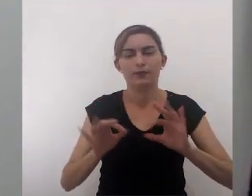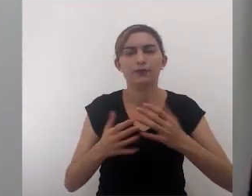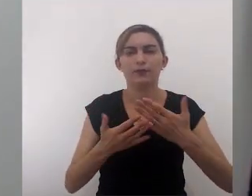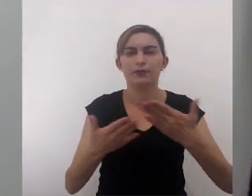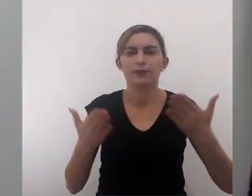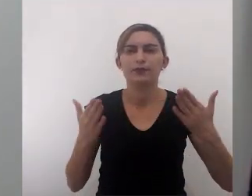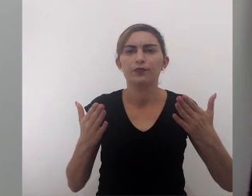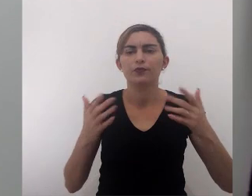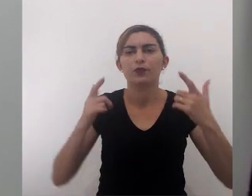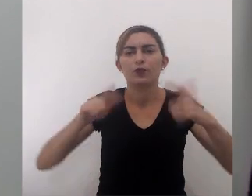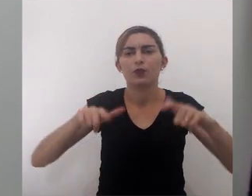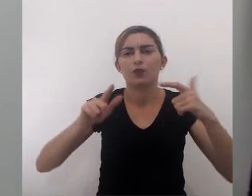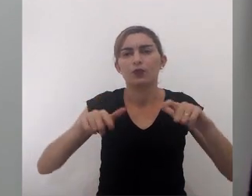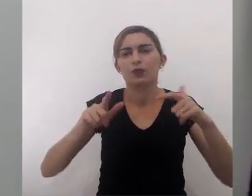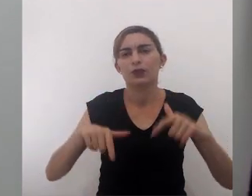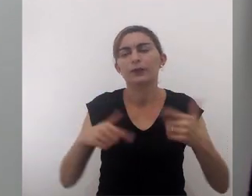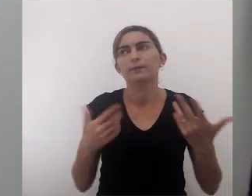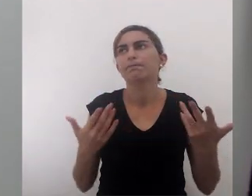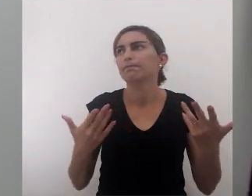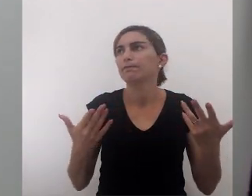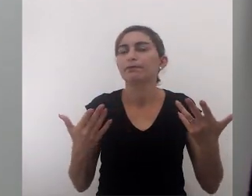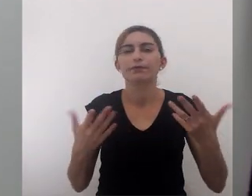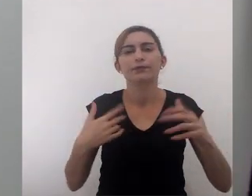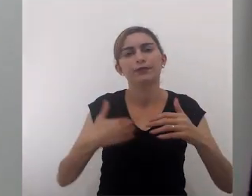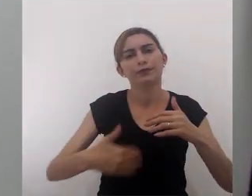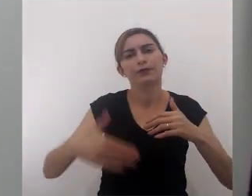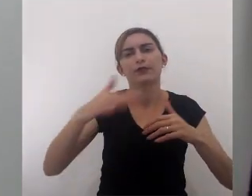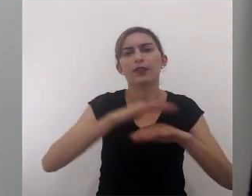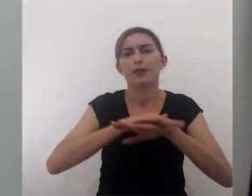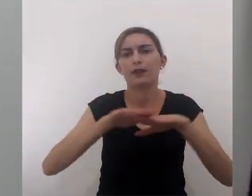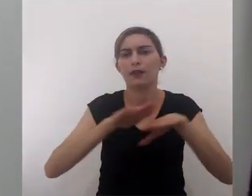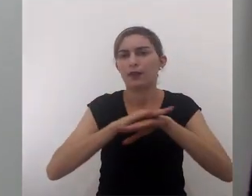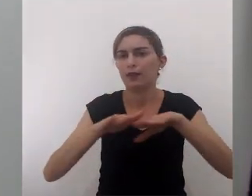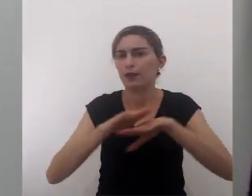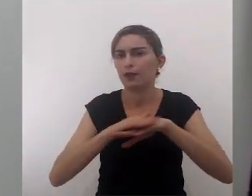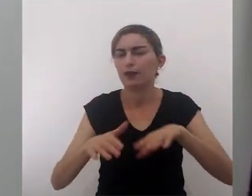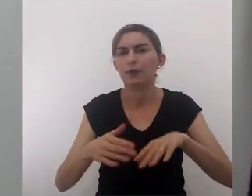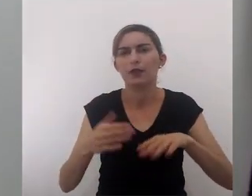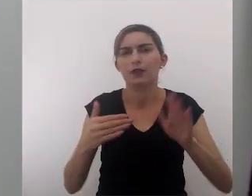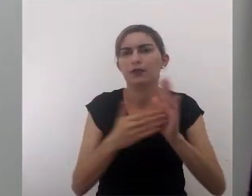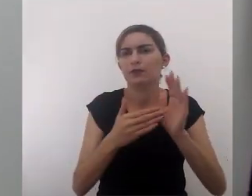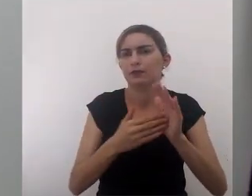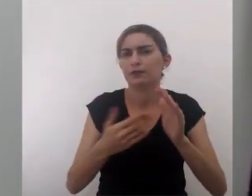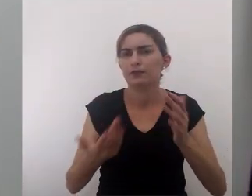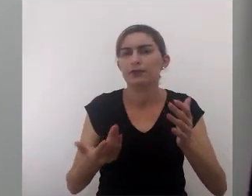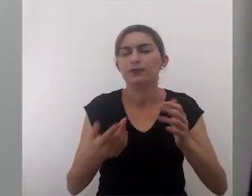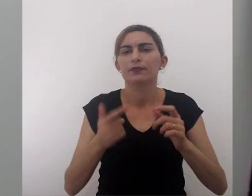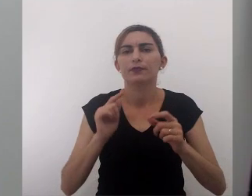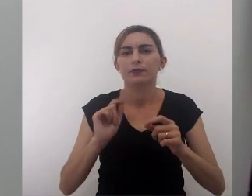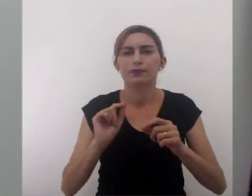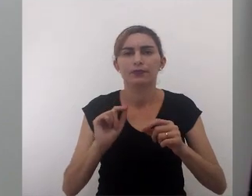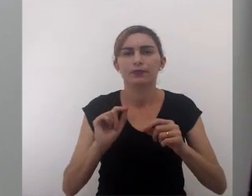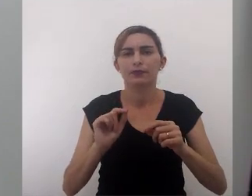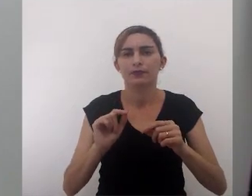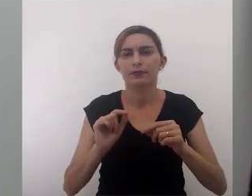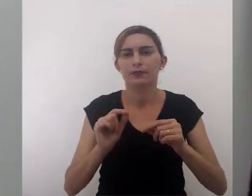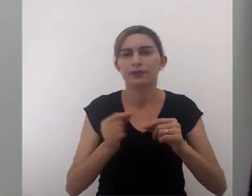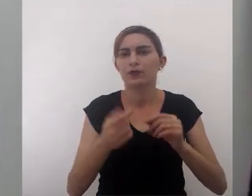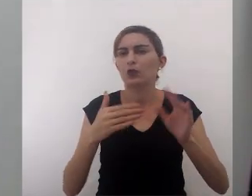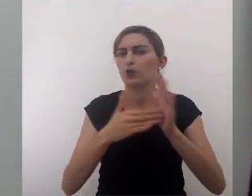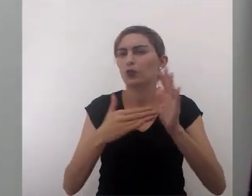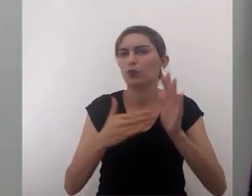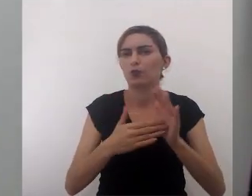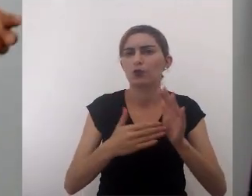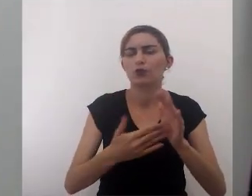revolta onde vai acabar com os últimos resquícios, né? Os